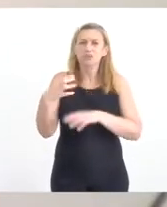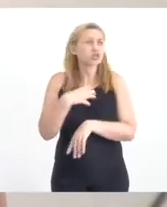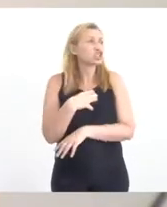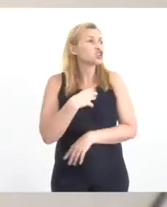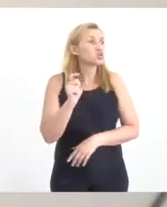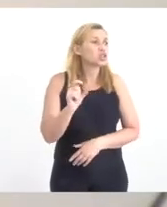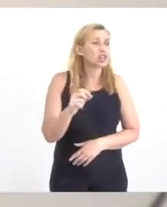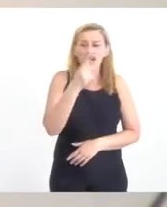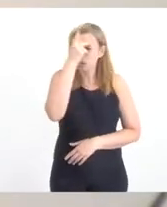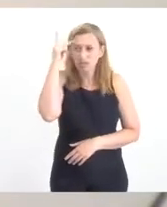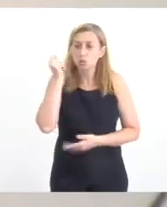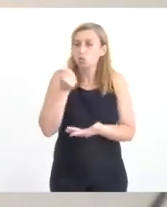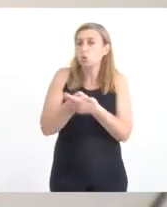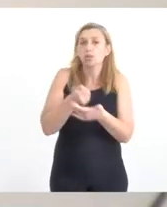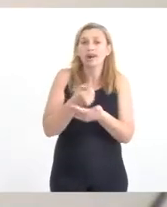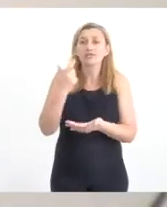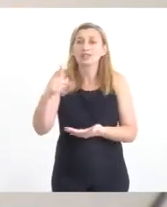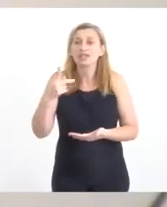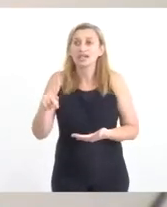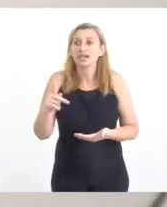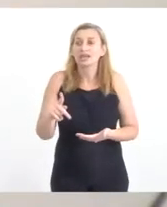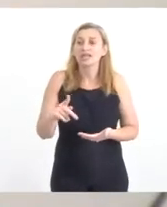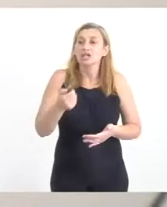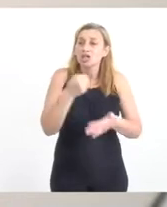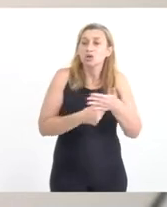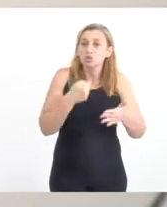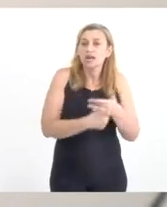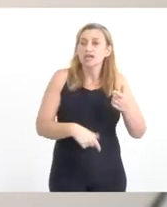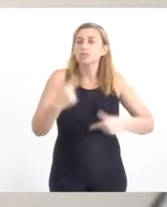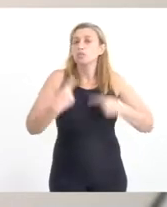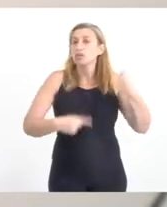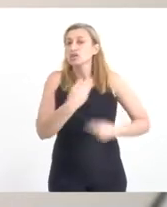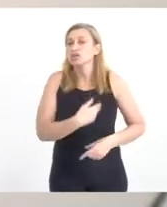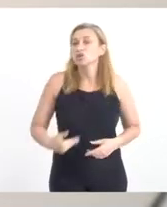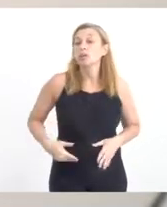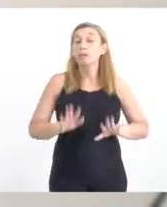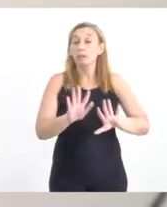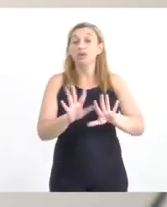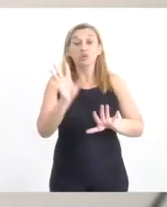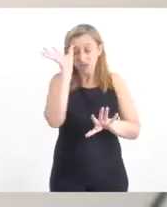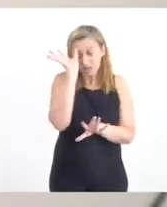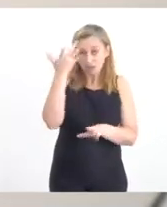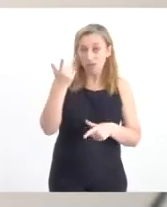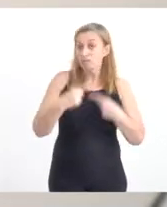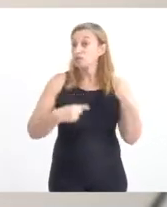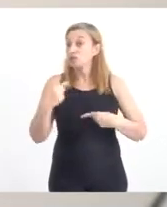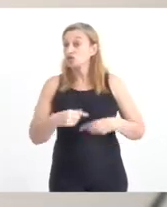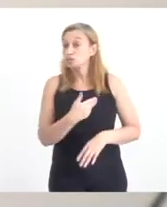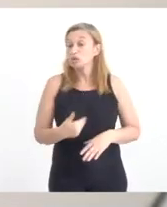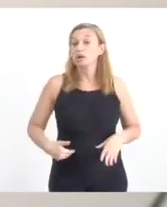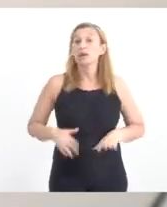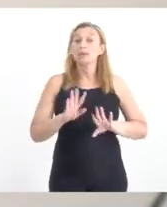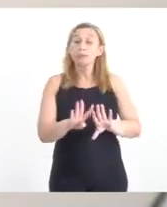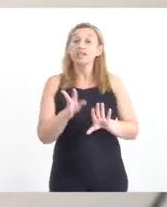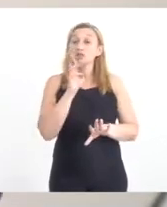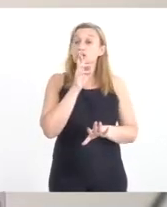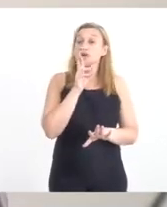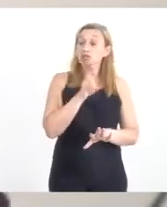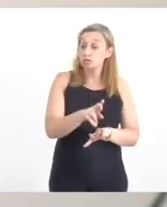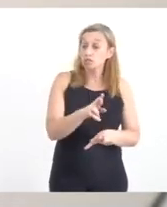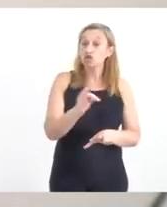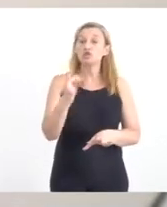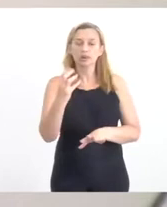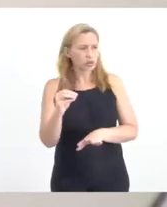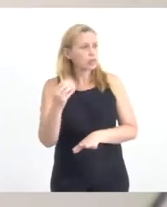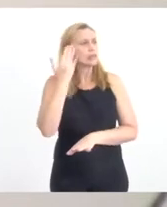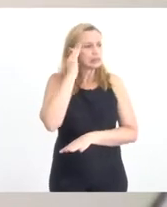sentido de que as pessoas que cobravam dele ele lutasse políticas públicas eu resolvi a política pública e o Betinho respondi para eles a